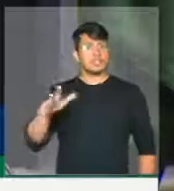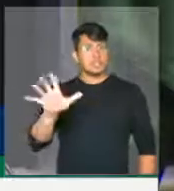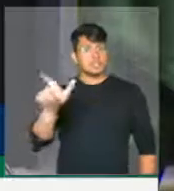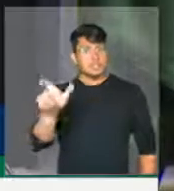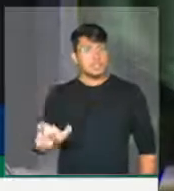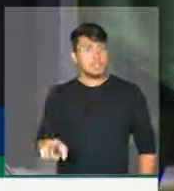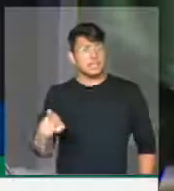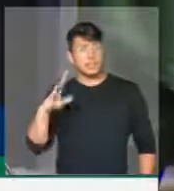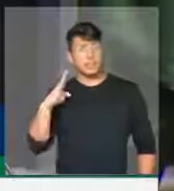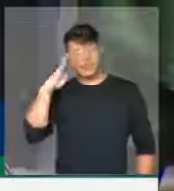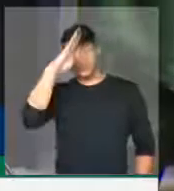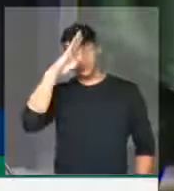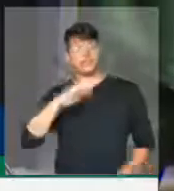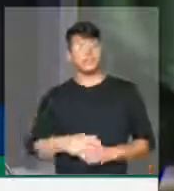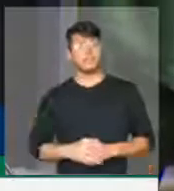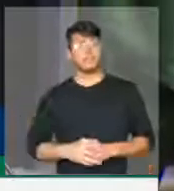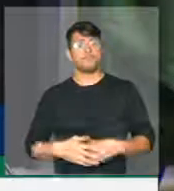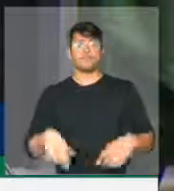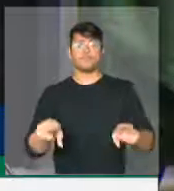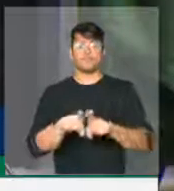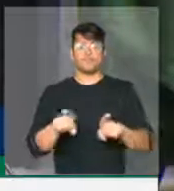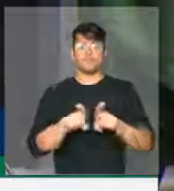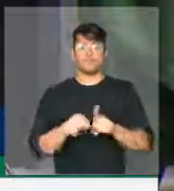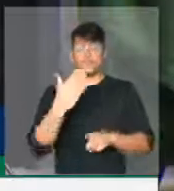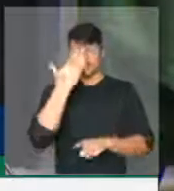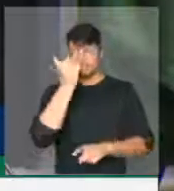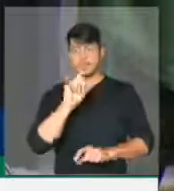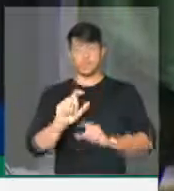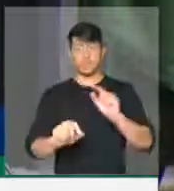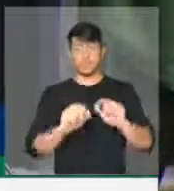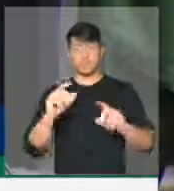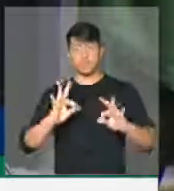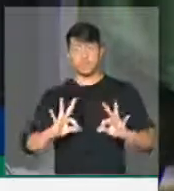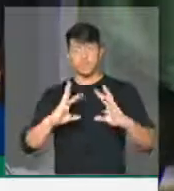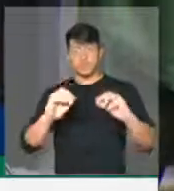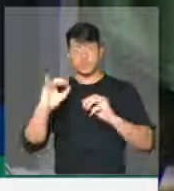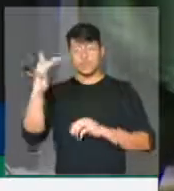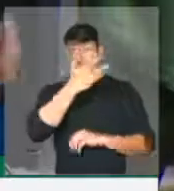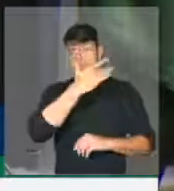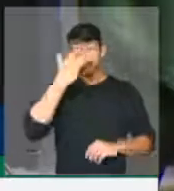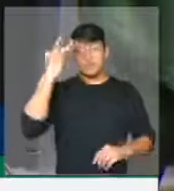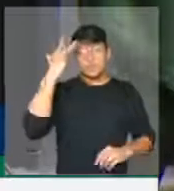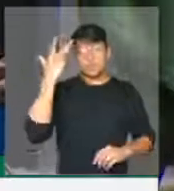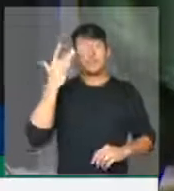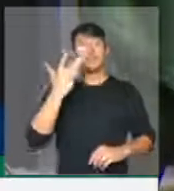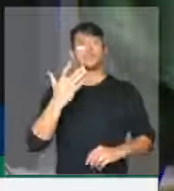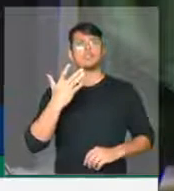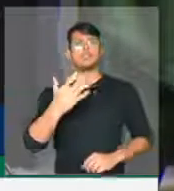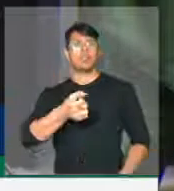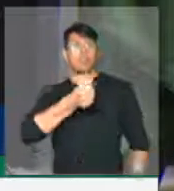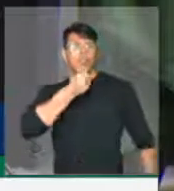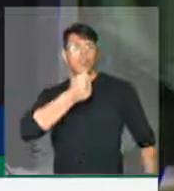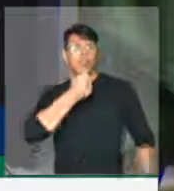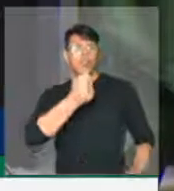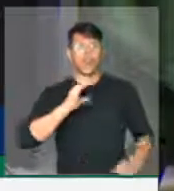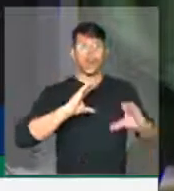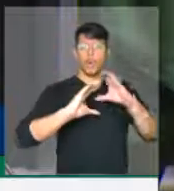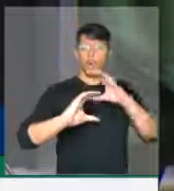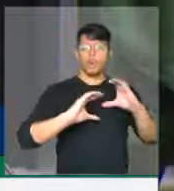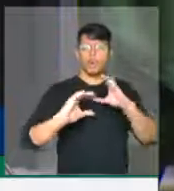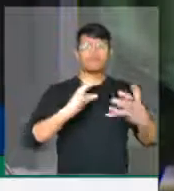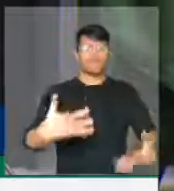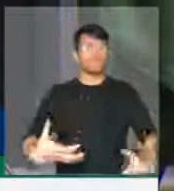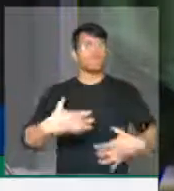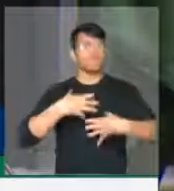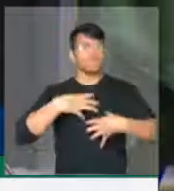aqueles que fazem comunicação e defendem a liberdade de imprensa estão profundamente envergonhados da atitude do senhor